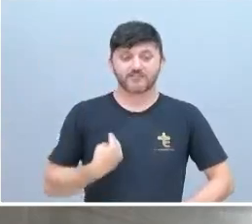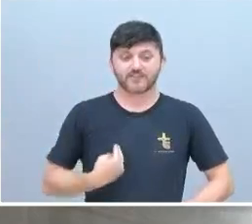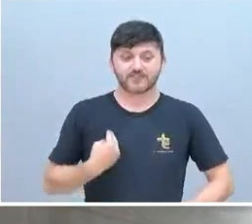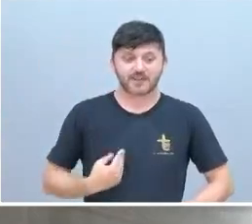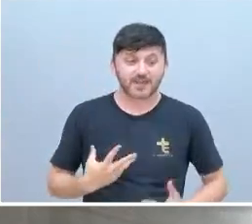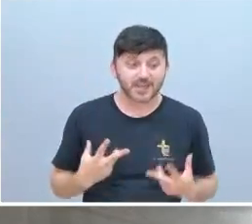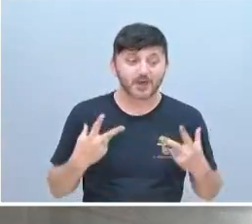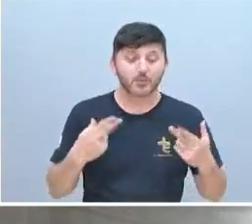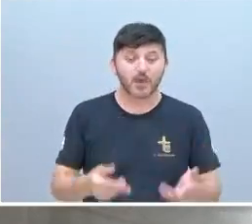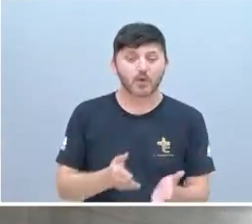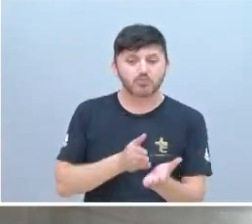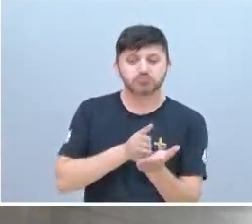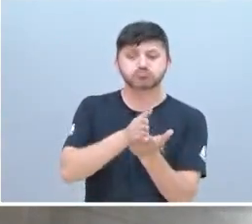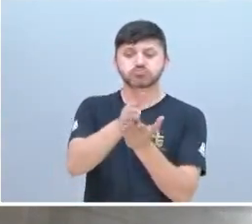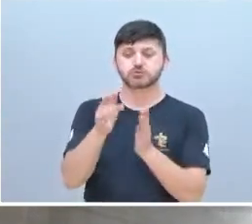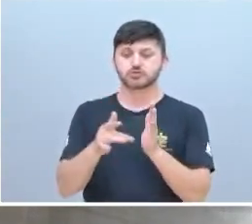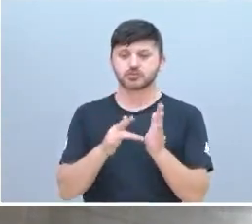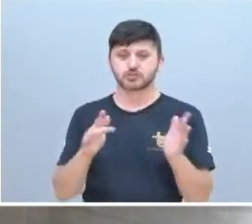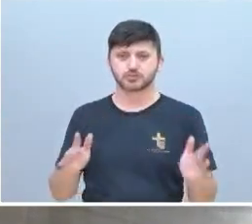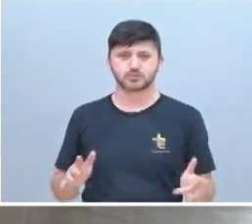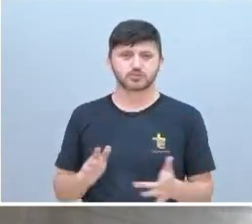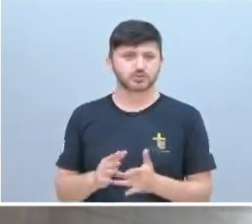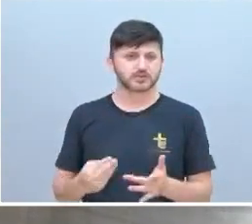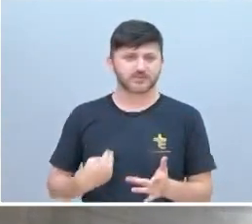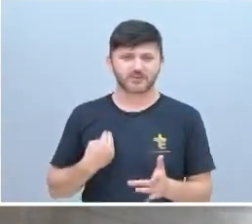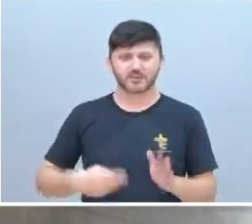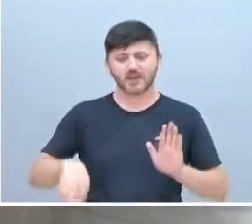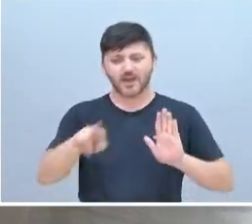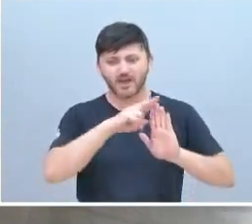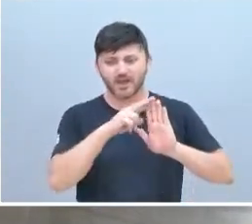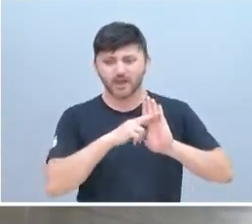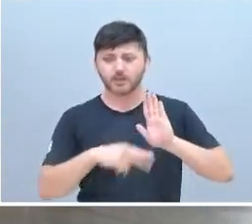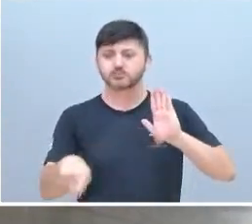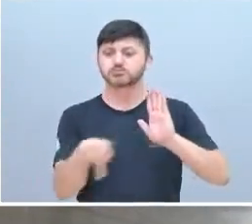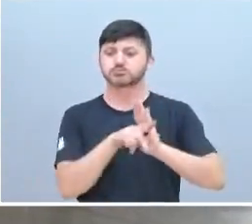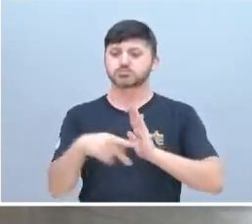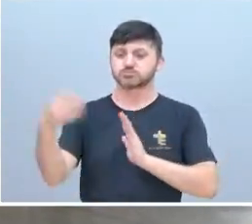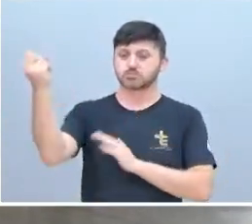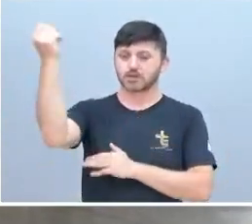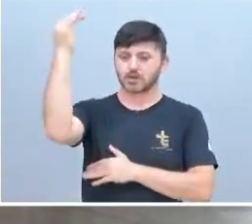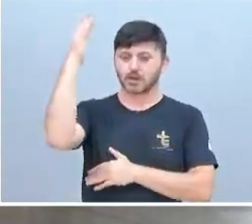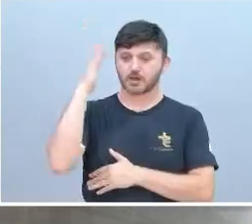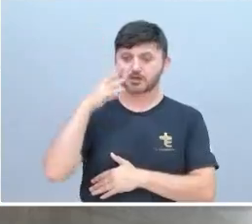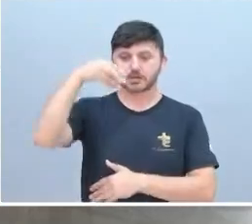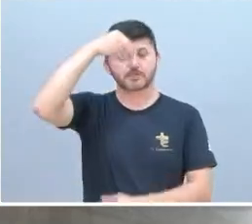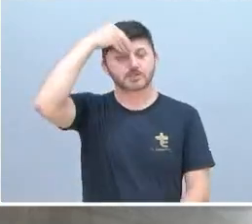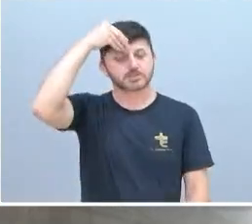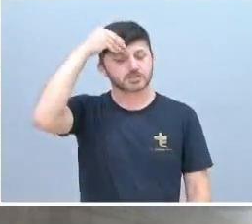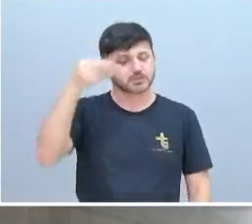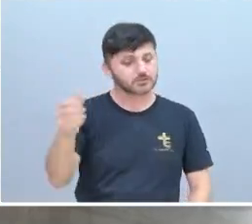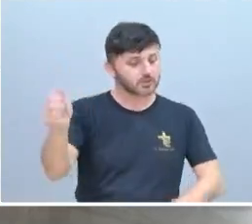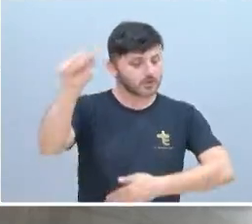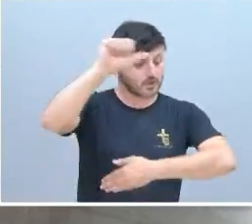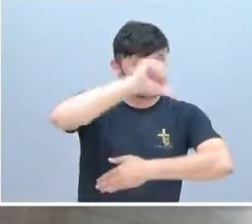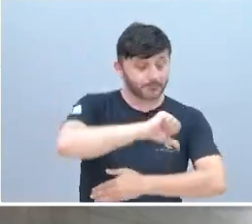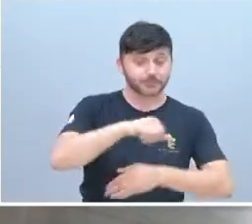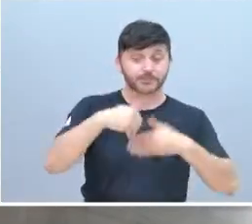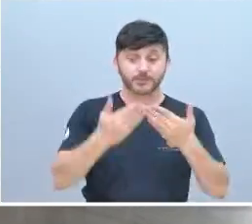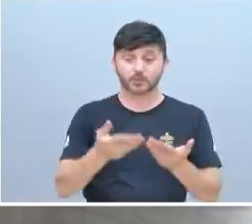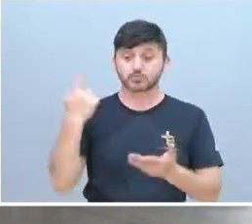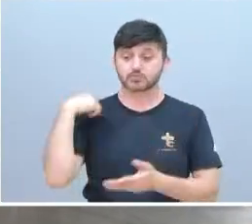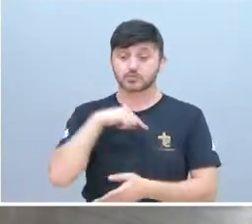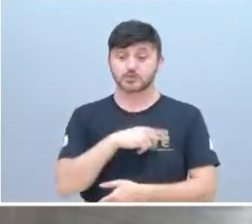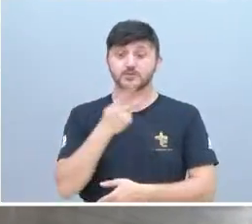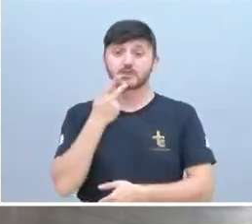no obséquio de Jesus Cristo, sobre a graça transbordante do batismo. Então, quando a gente